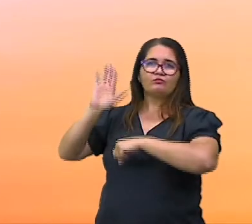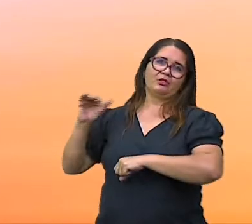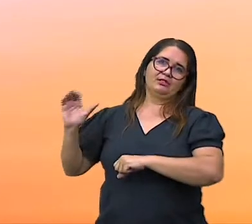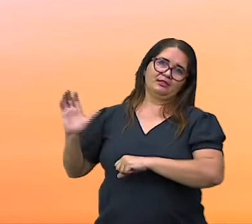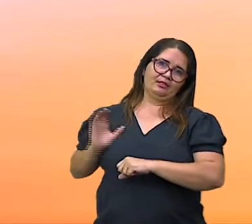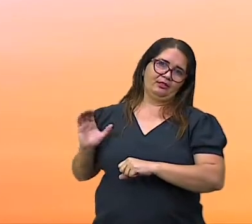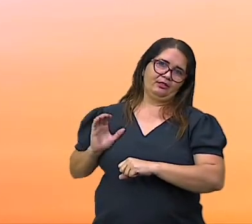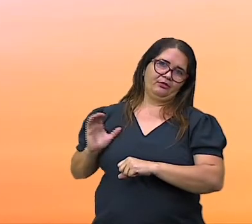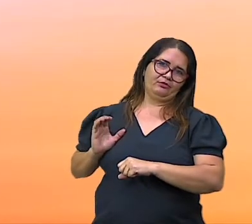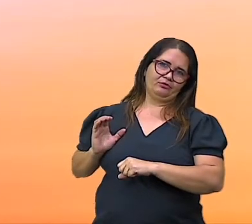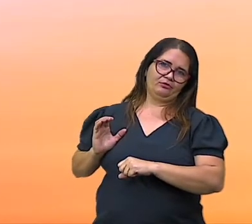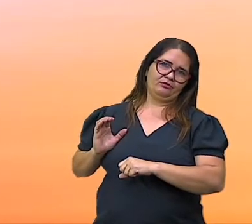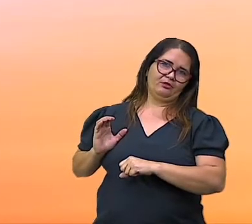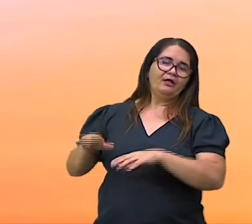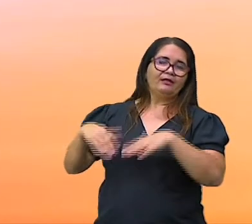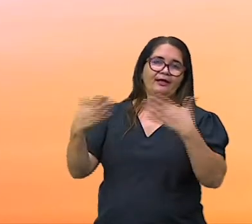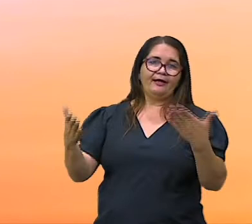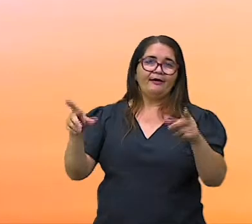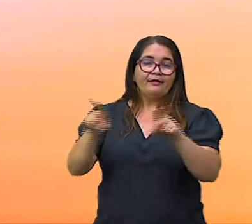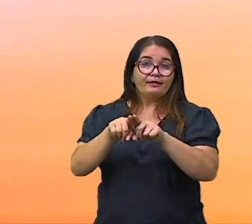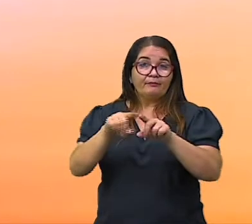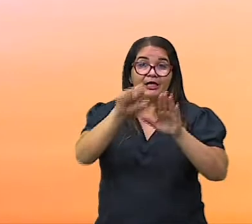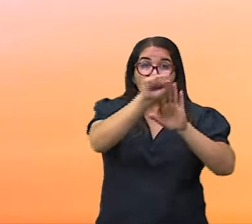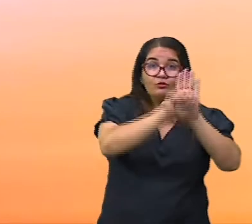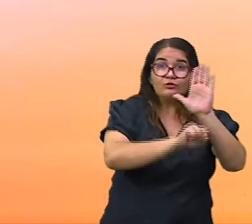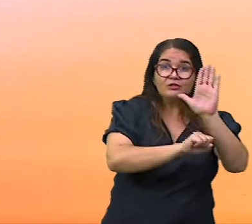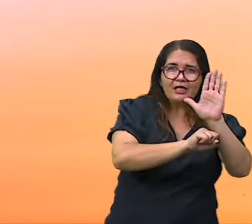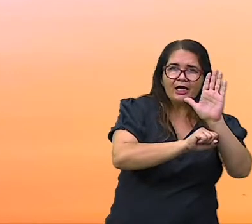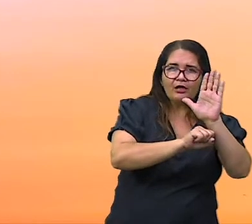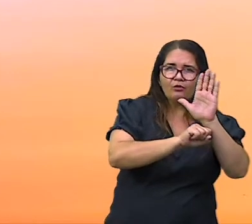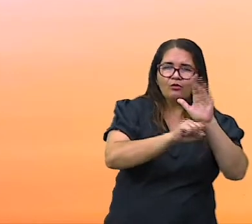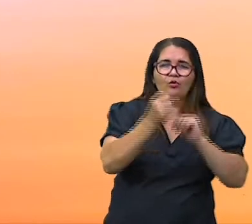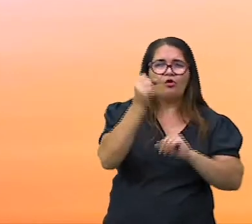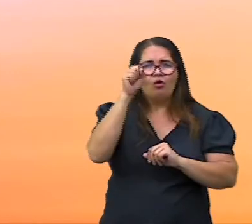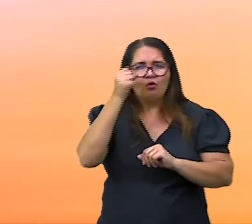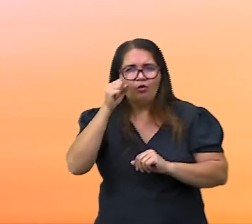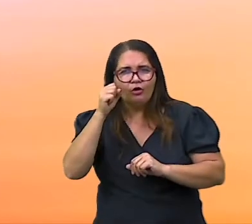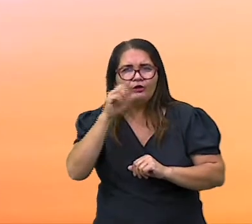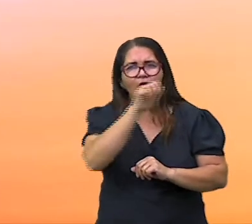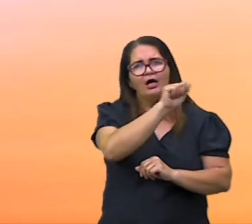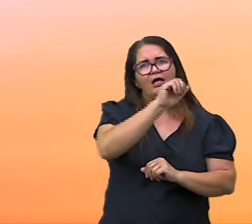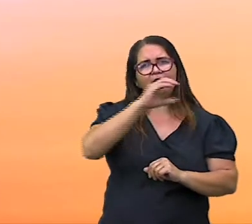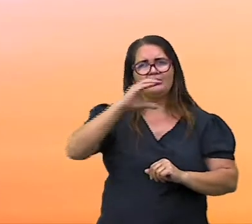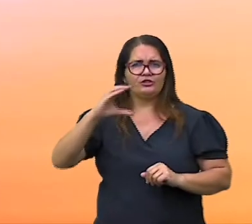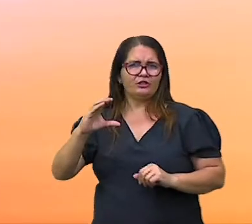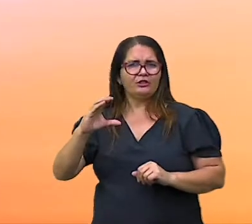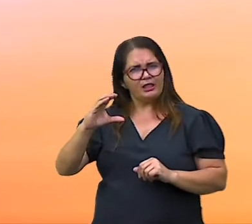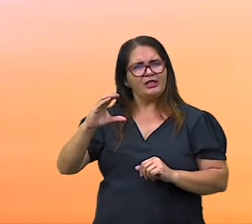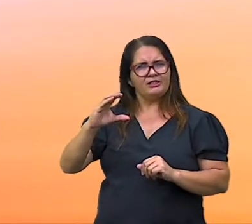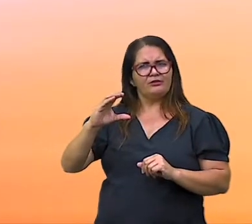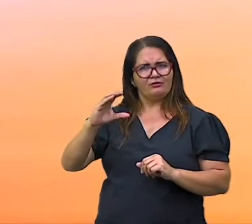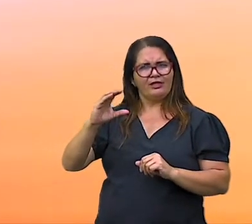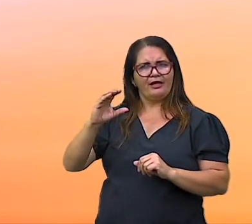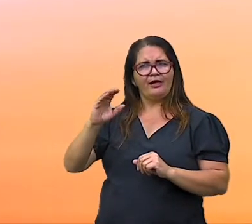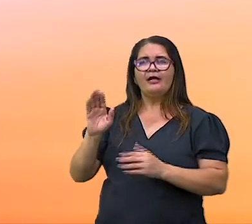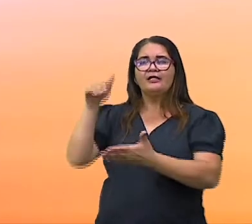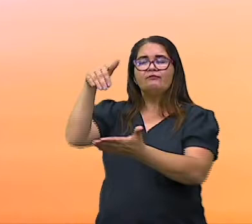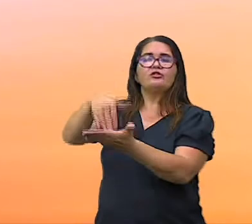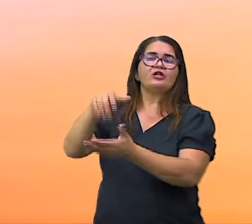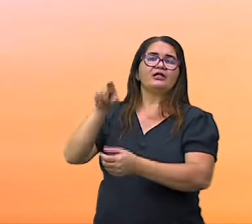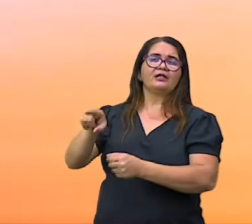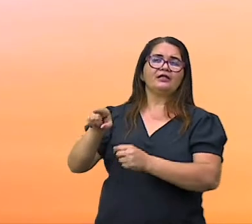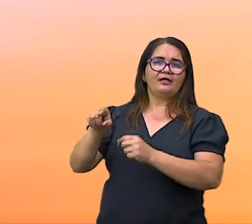da polis, a desigualdade social aumentou-se cada vez mais. Os camponeses endividados eram